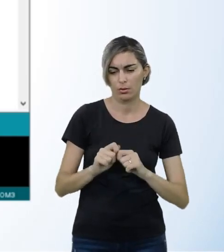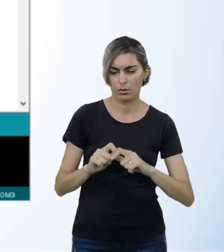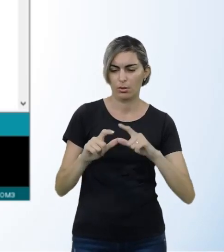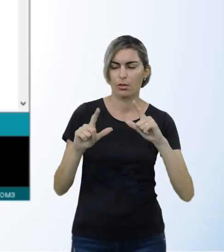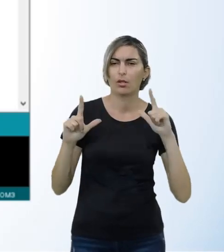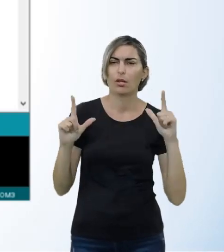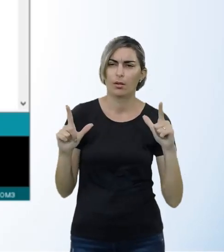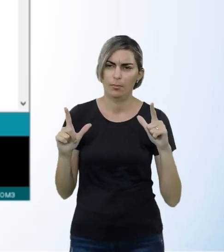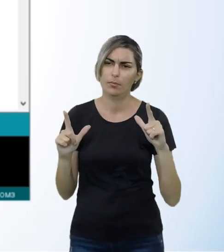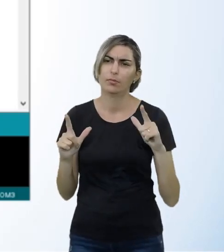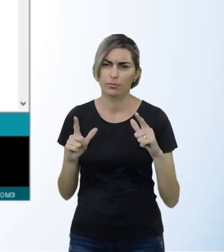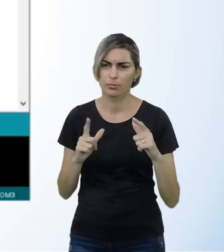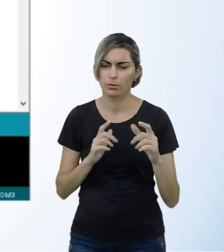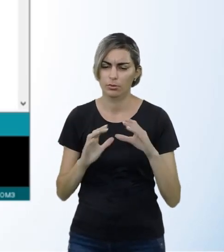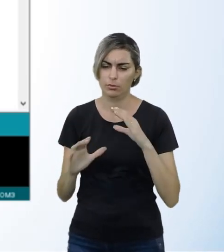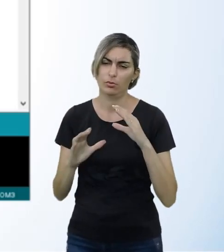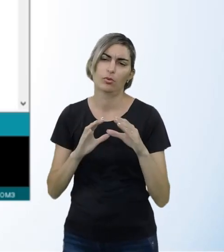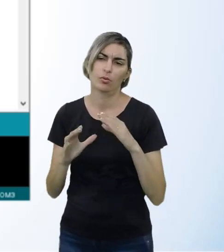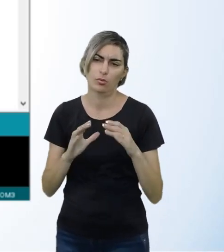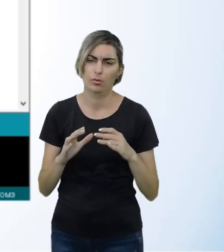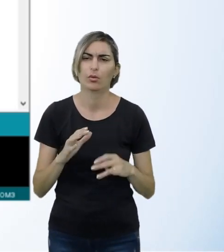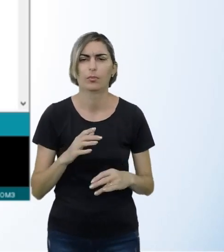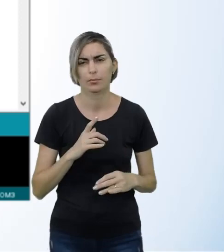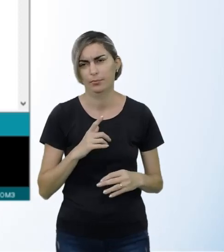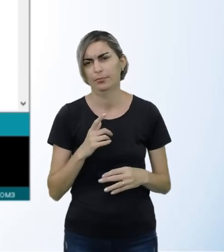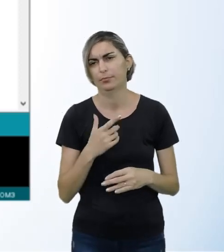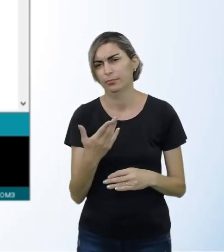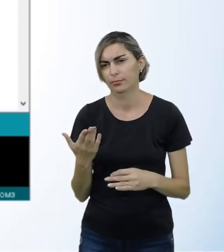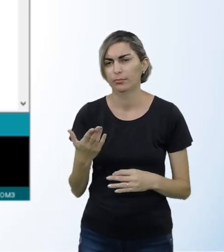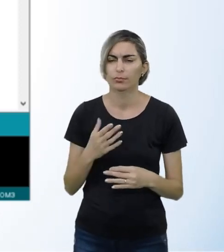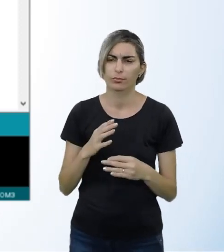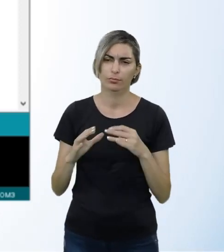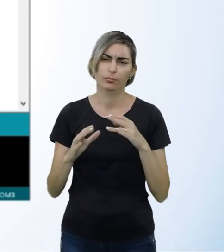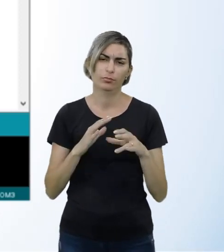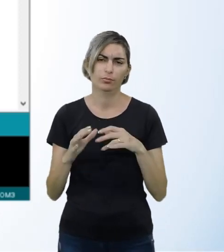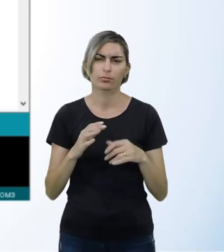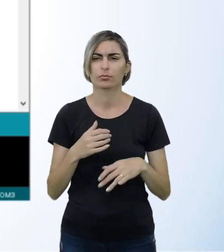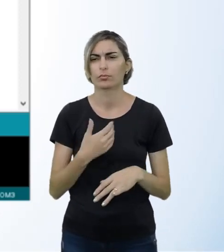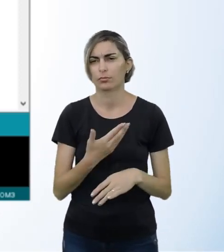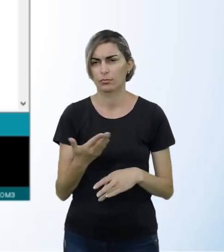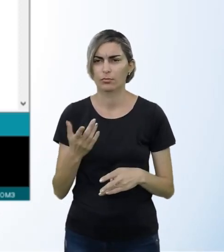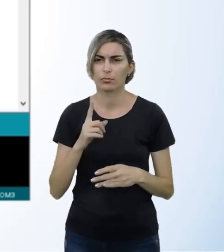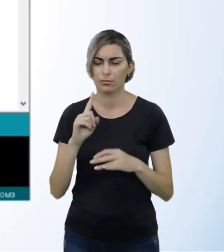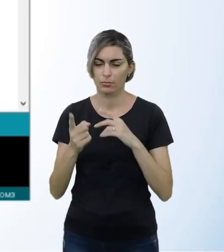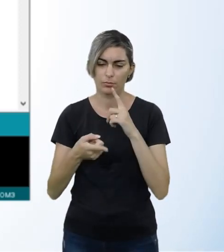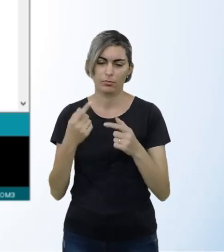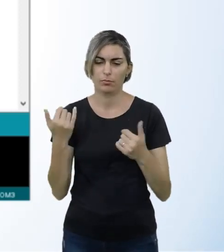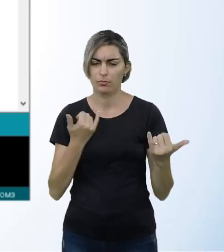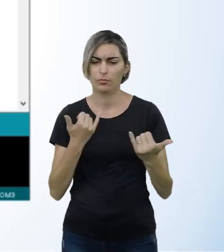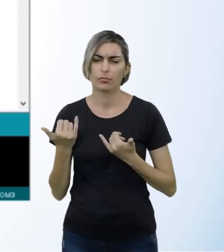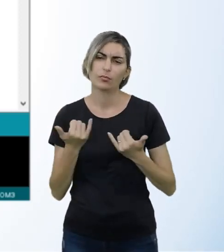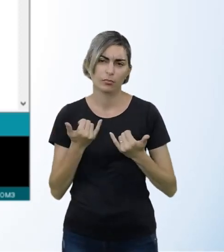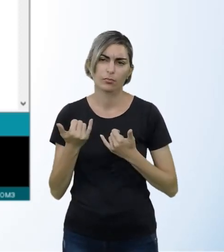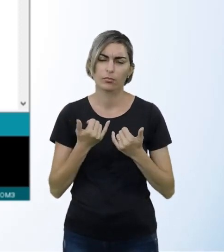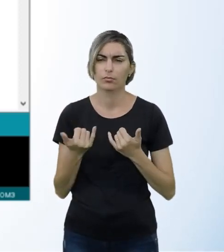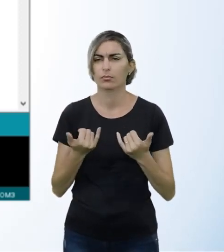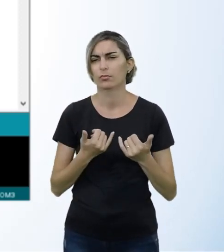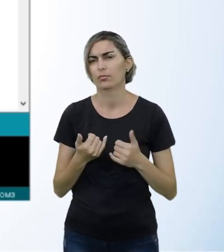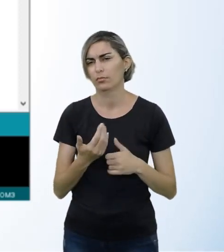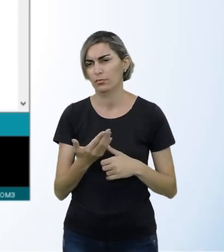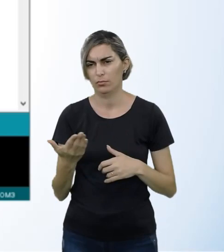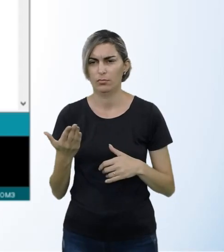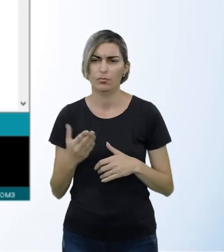abrir o terminal de comunicação serial com a placa. Se essa comunicação serial é quando o Arduino está me mandando informação e está recebendo